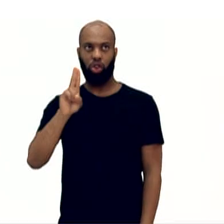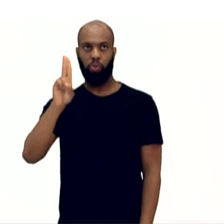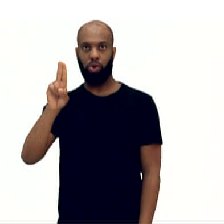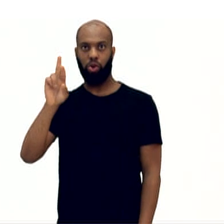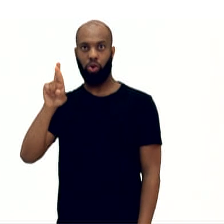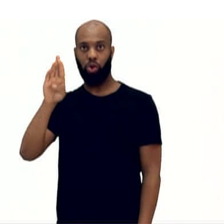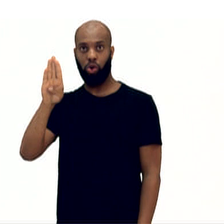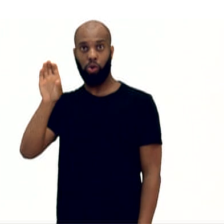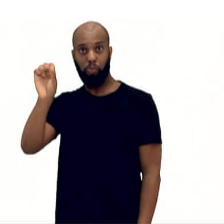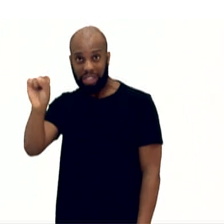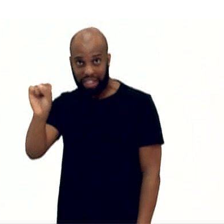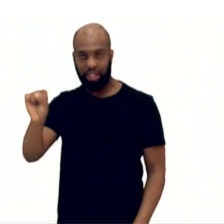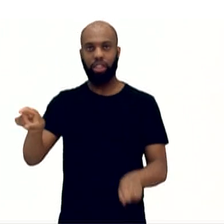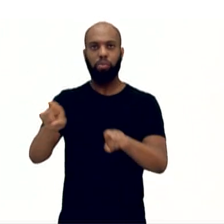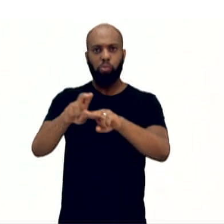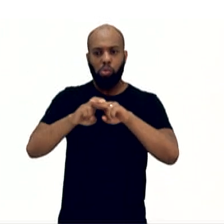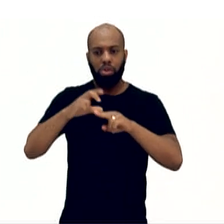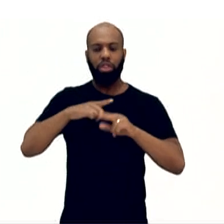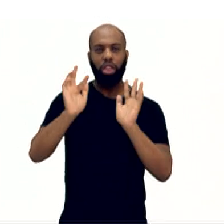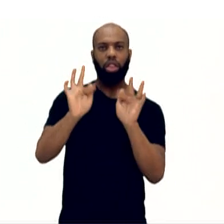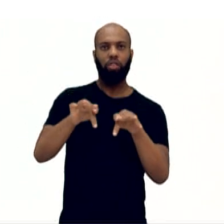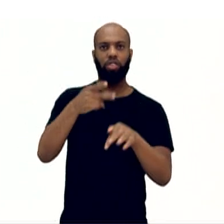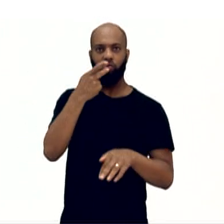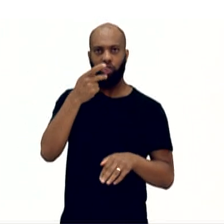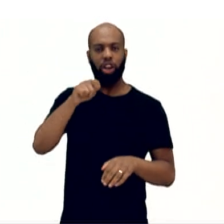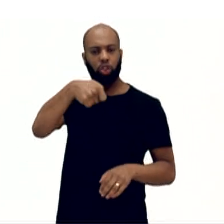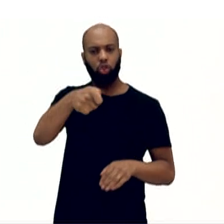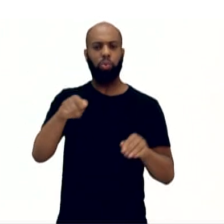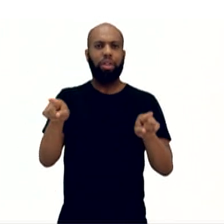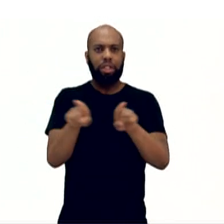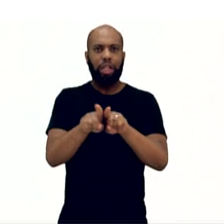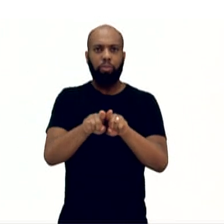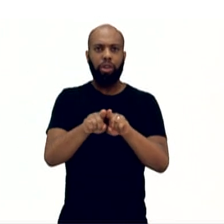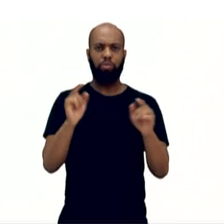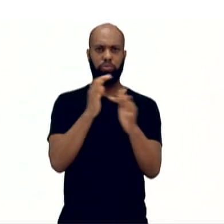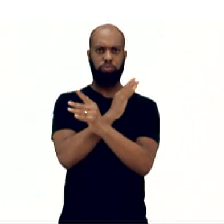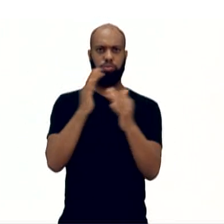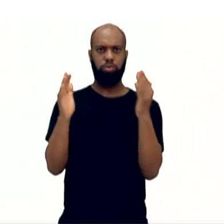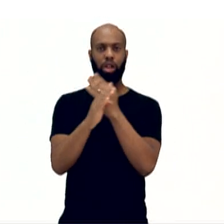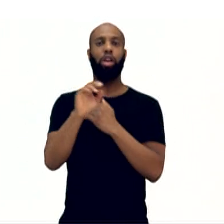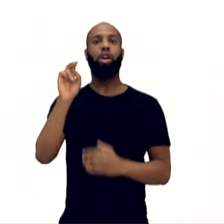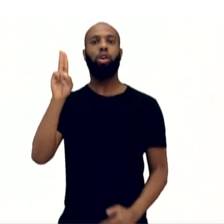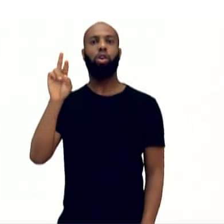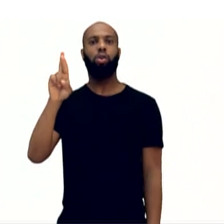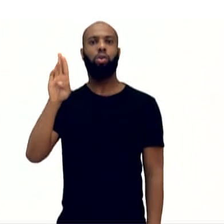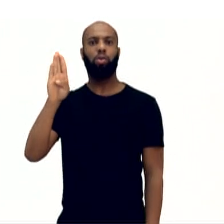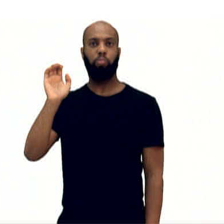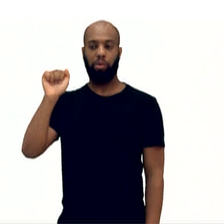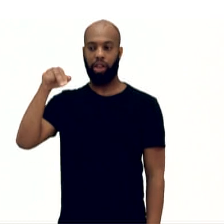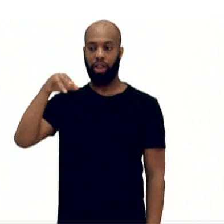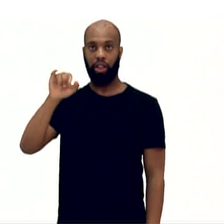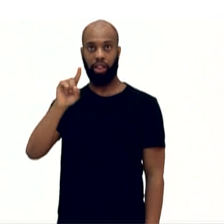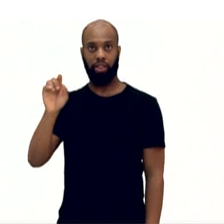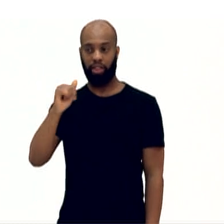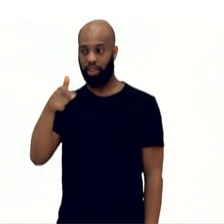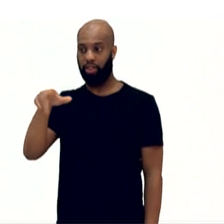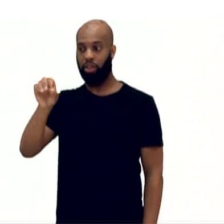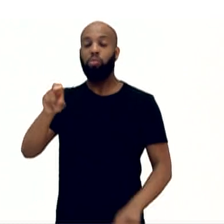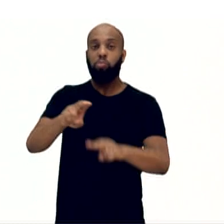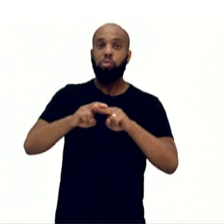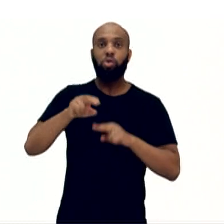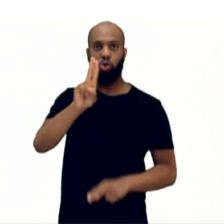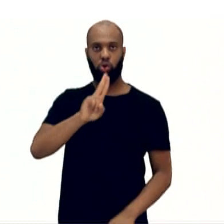parte que a gente fala de urbanização, é um fenômeno que acontece na cidade, certo? Por isso que se usa esse